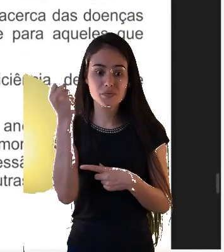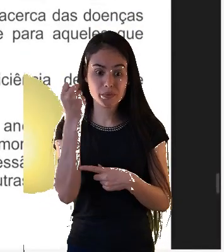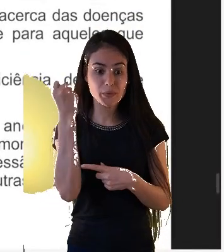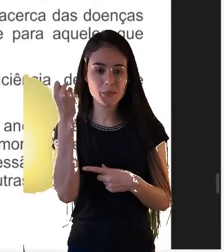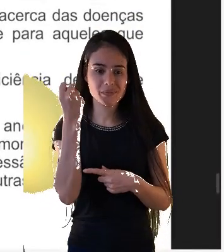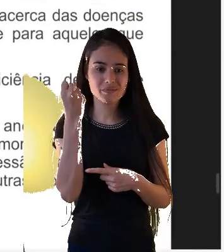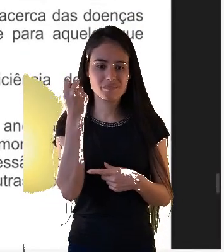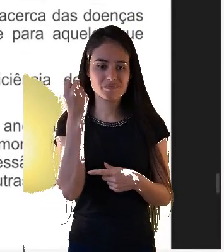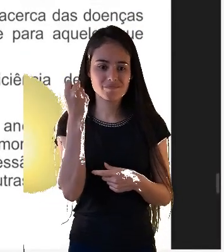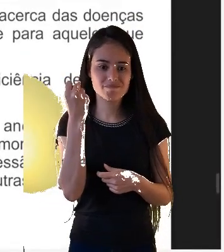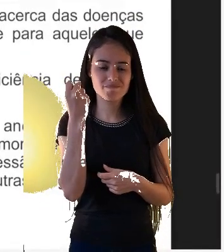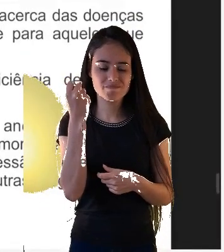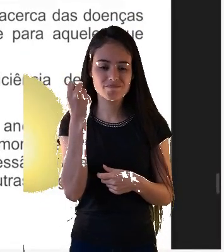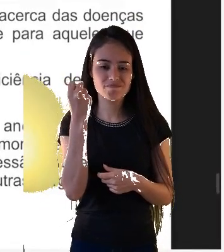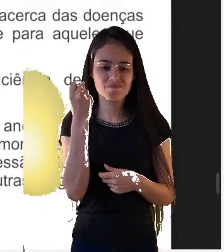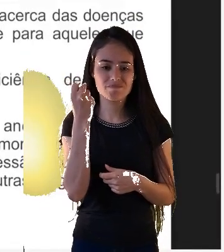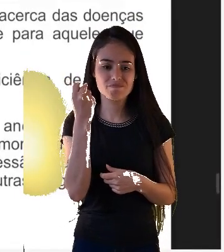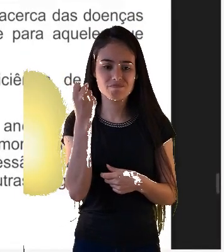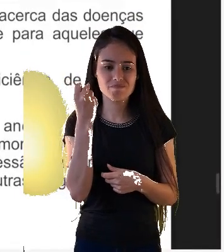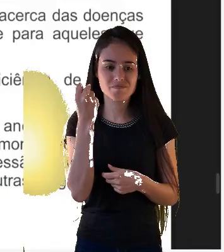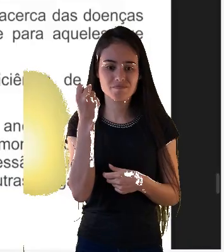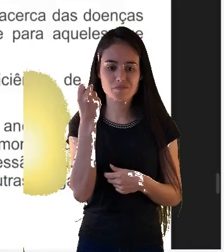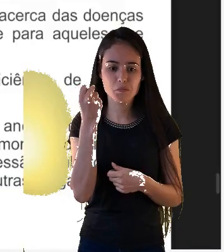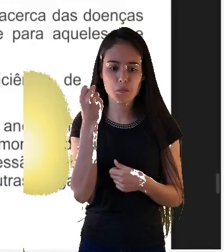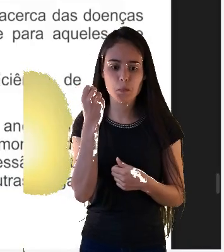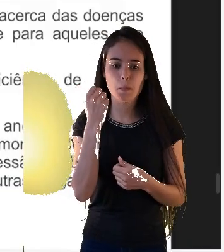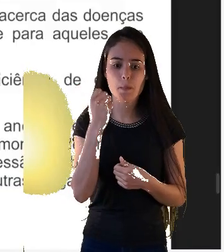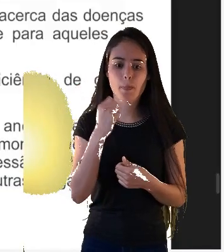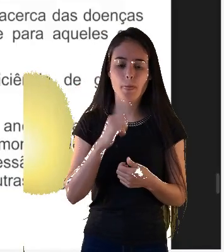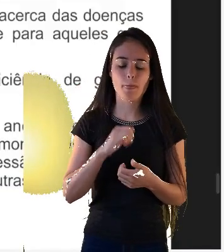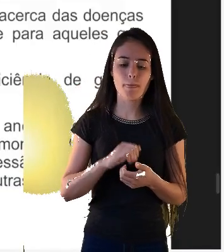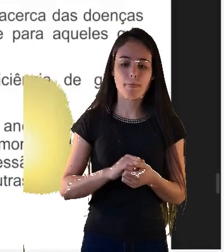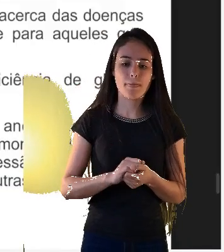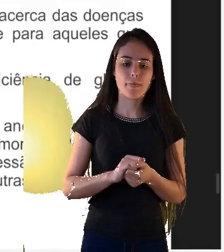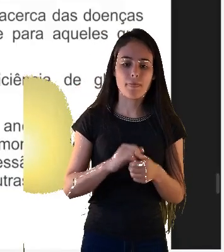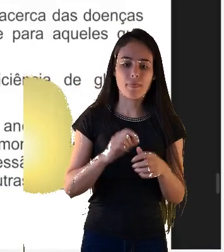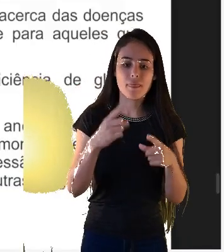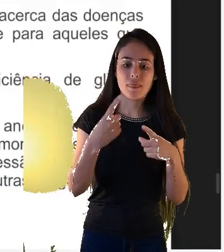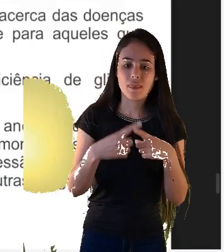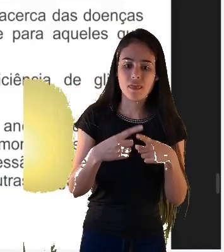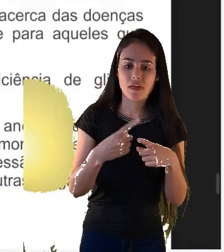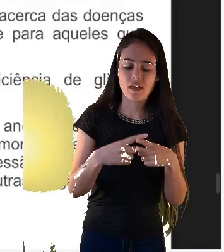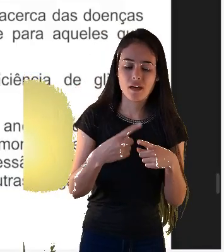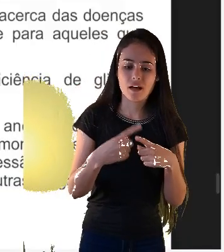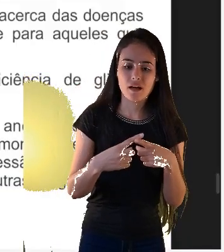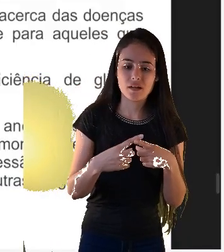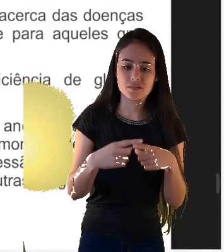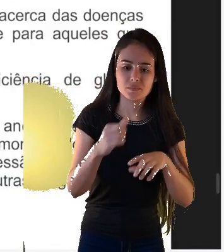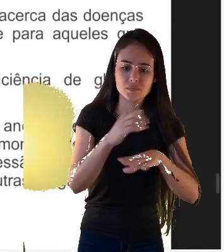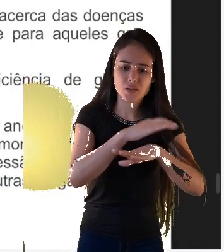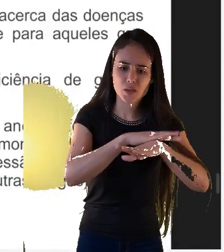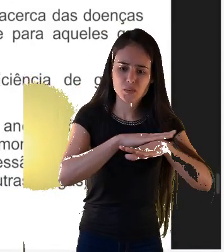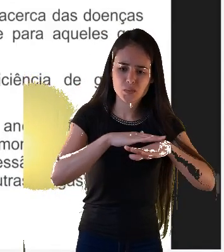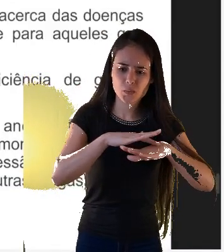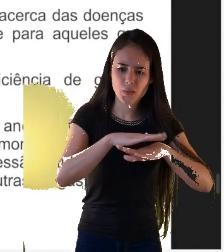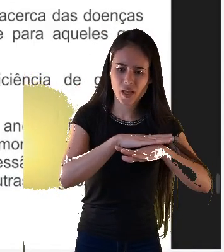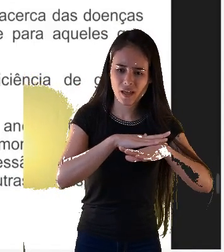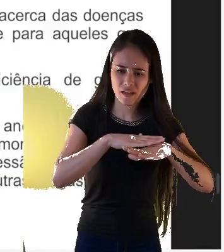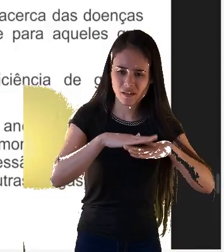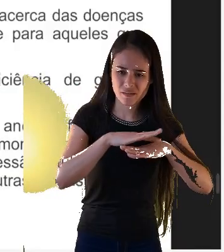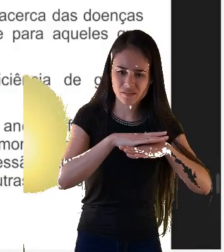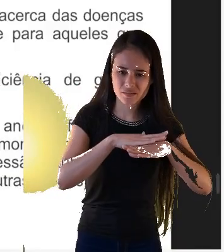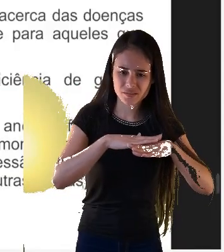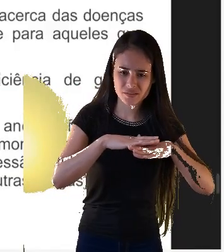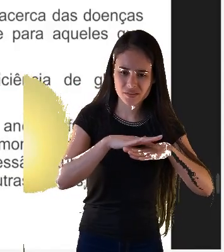Esse comitê, ele gerou diversos resultados, né? Como, por exemplo,